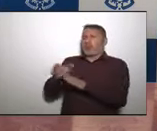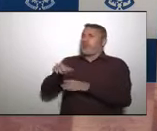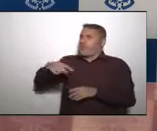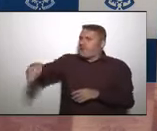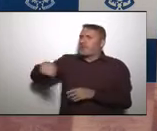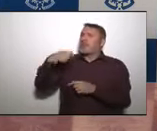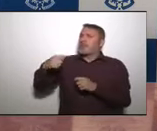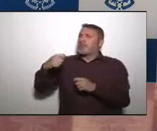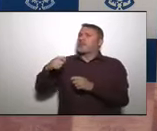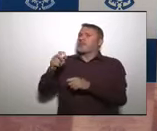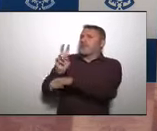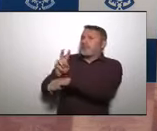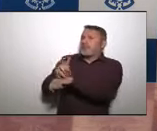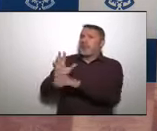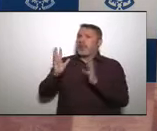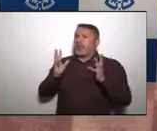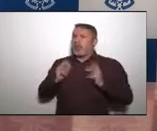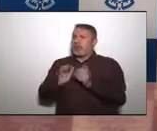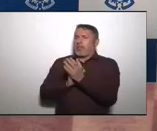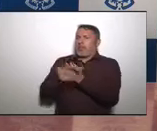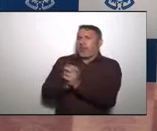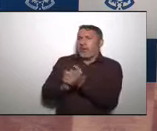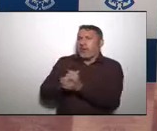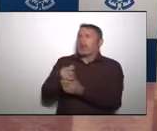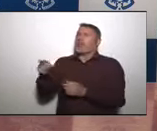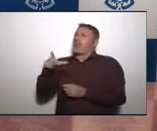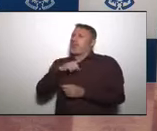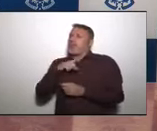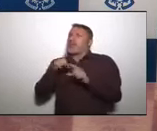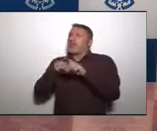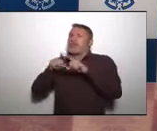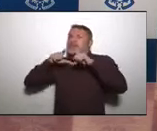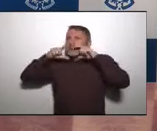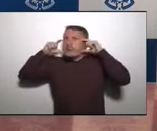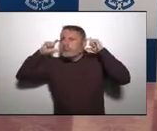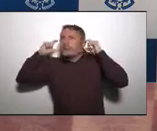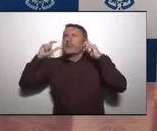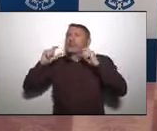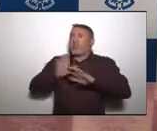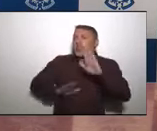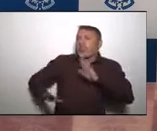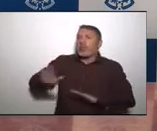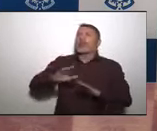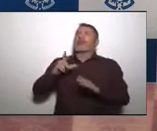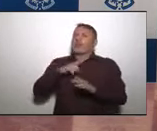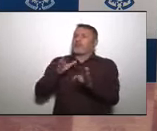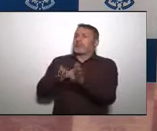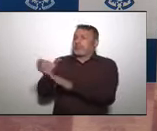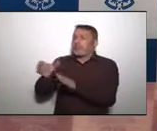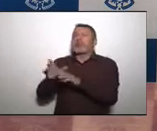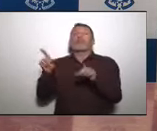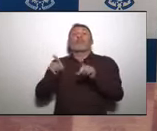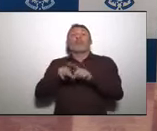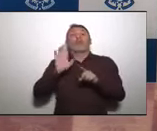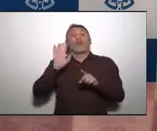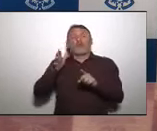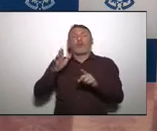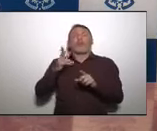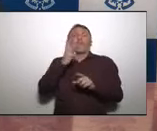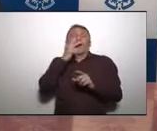trabalho de higienização. Então, assim, tem já um trabalho que nós fizemos em termos de material